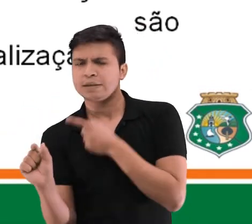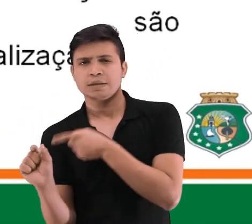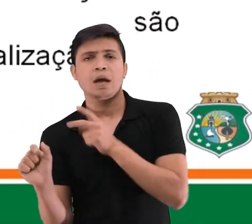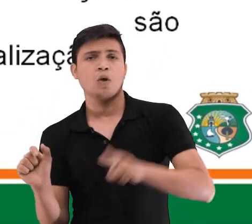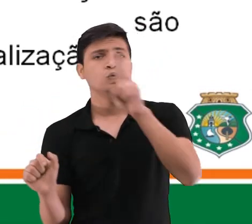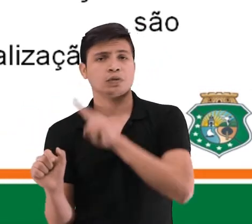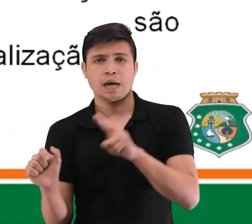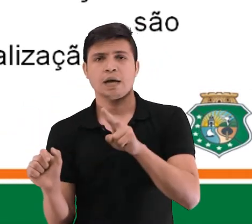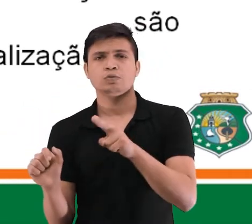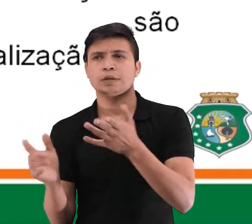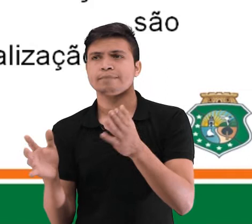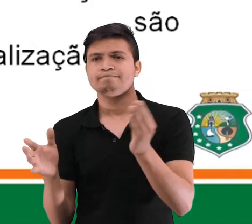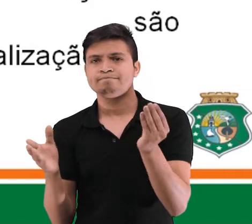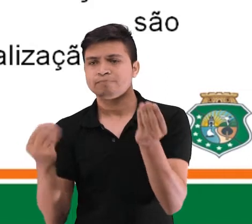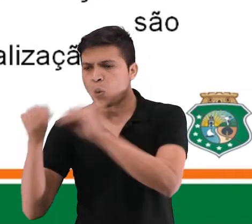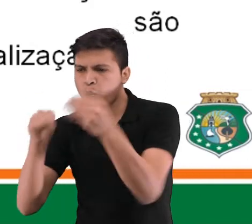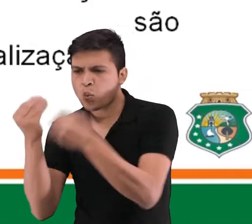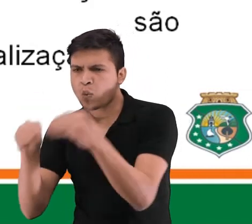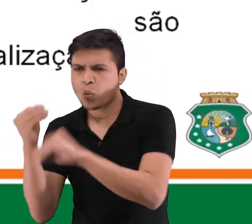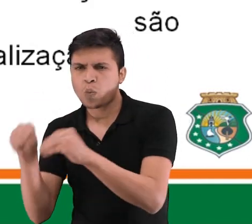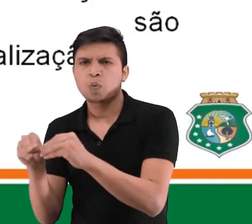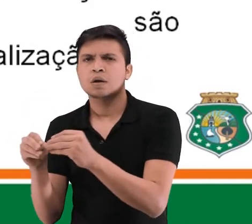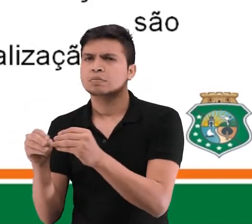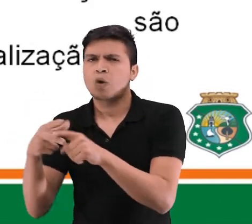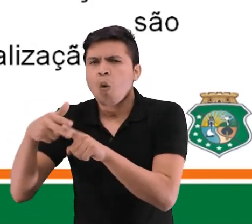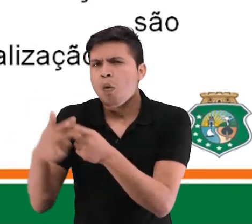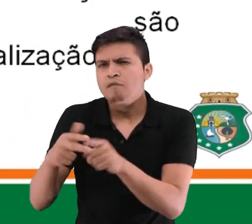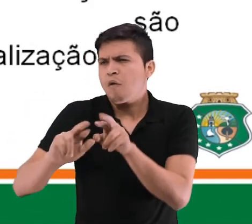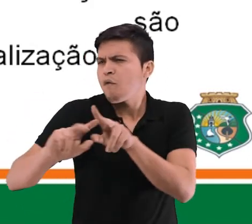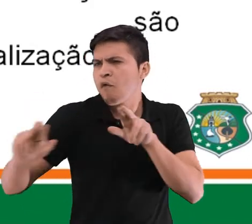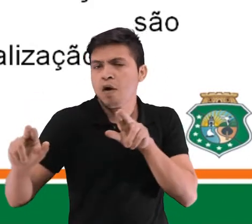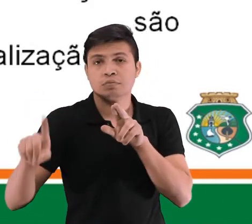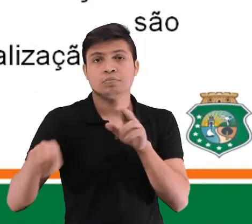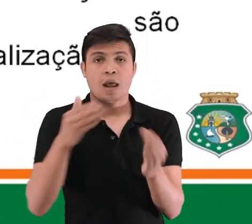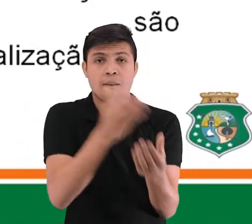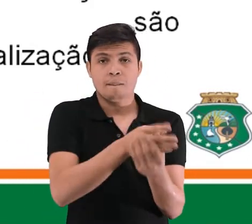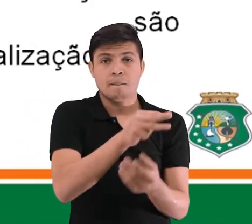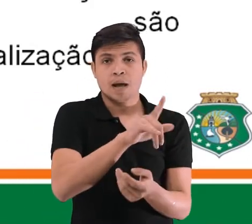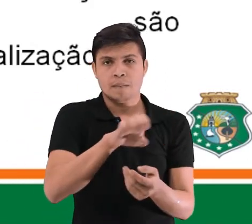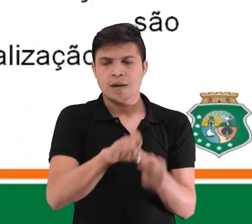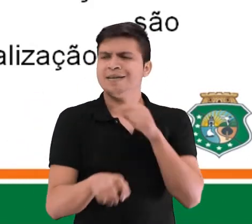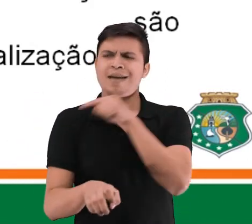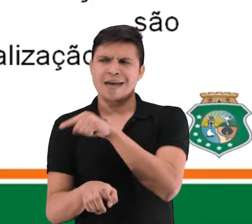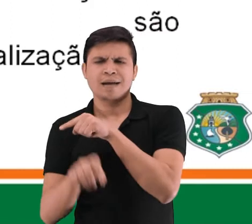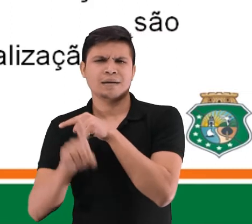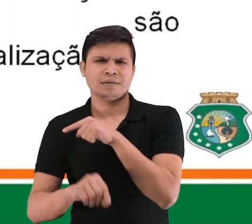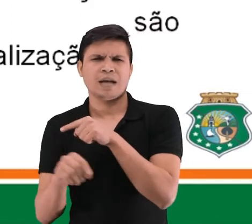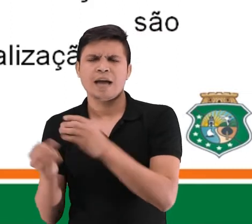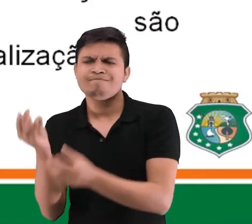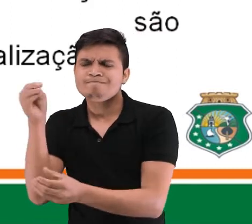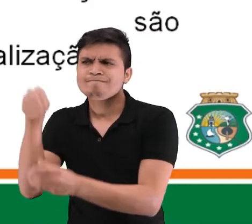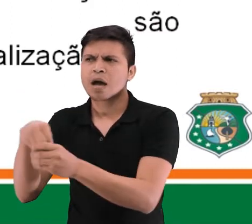as configurações do setup da placa-mãe. Trata-se de uma tecnologia de circuito integrado de